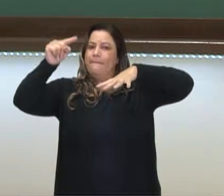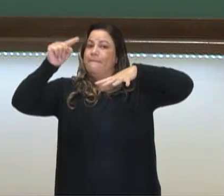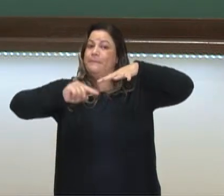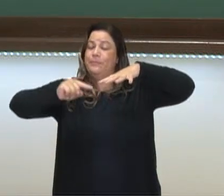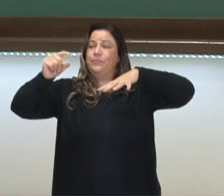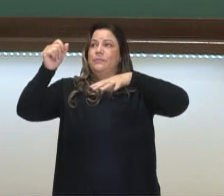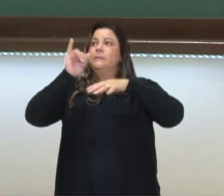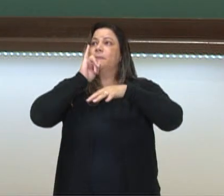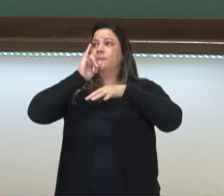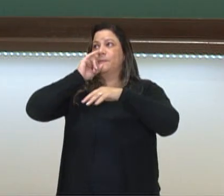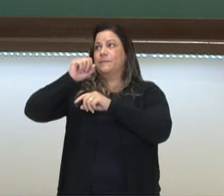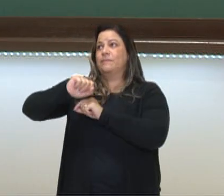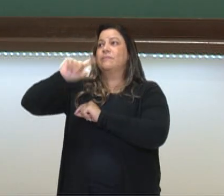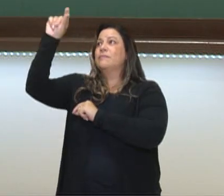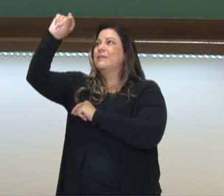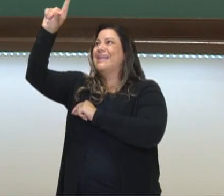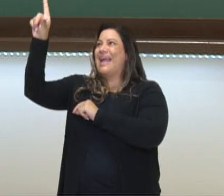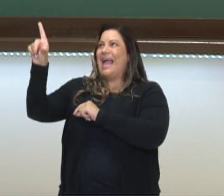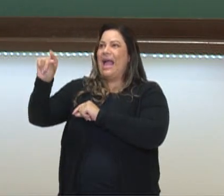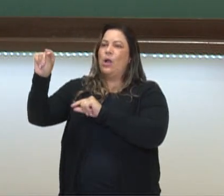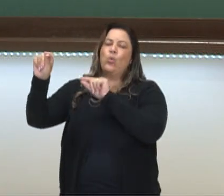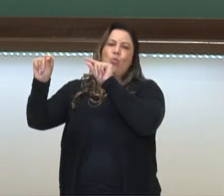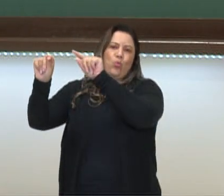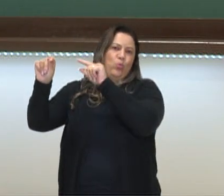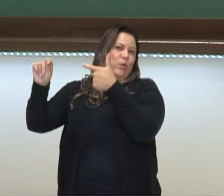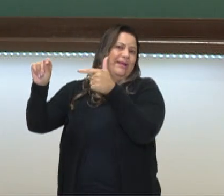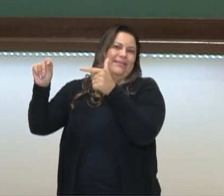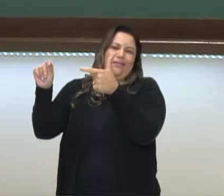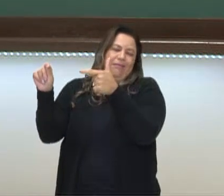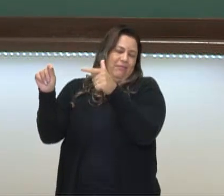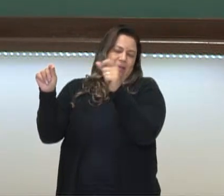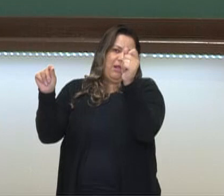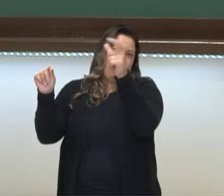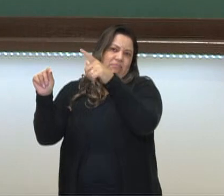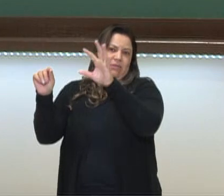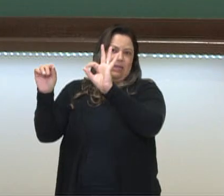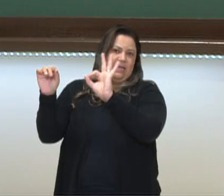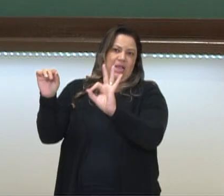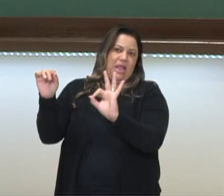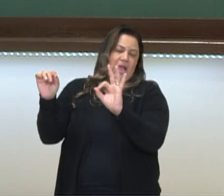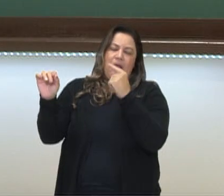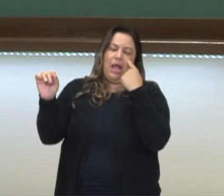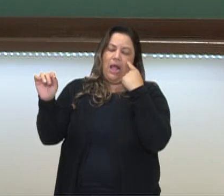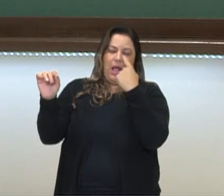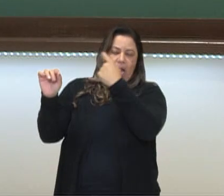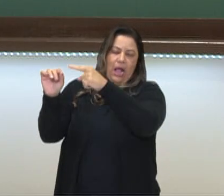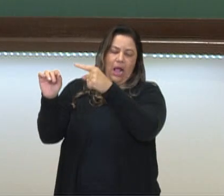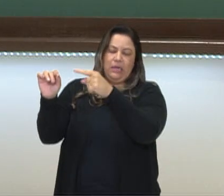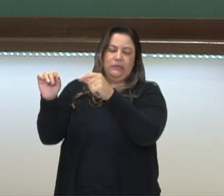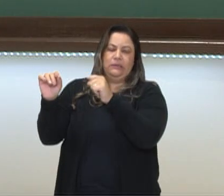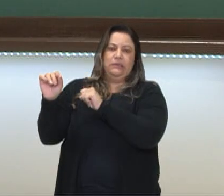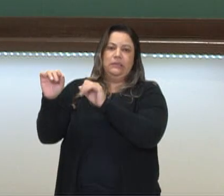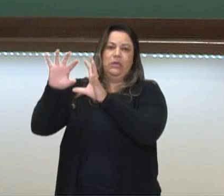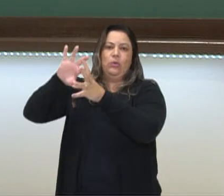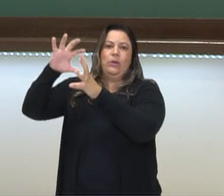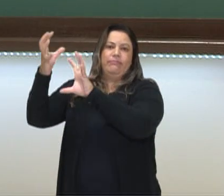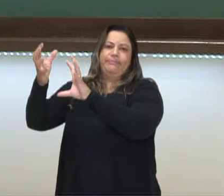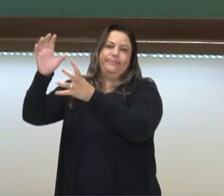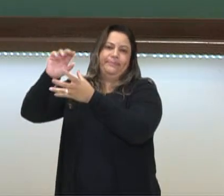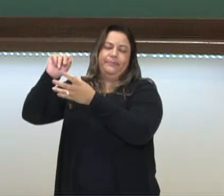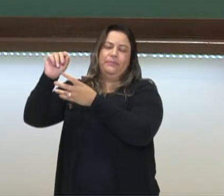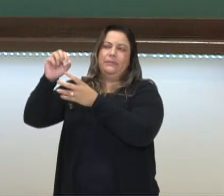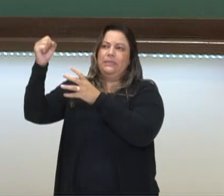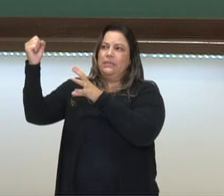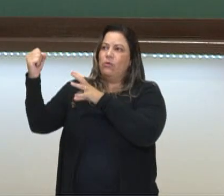não existe a atmosfera, toda a radiação solar que é emitida para a superfície lunar, ela acaba sendo toda